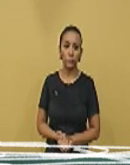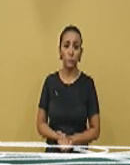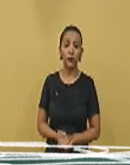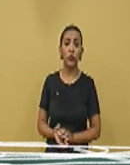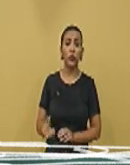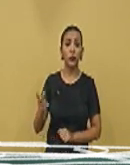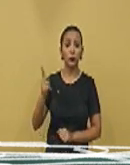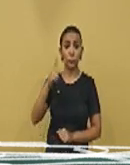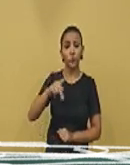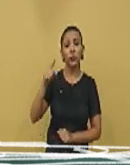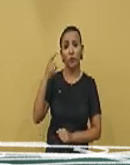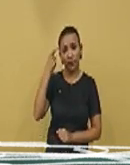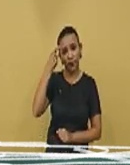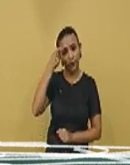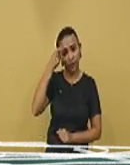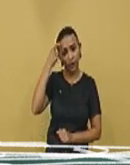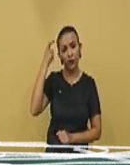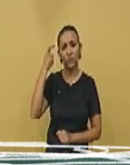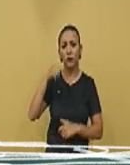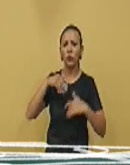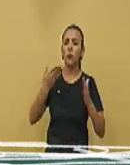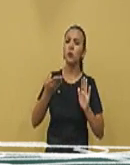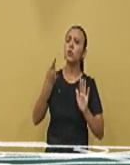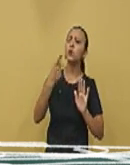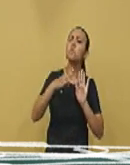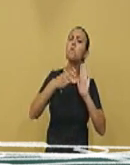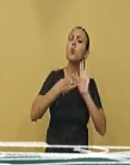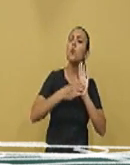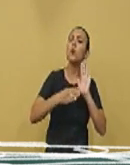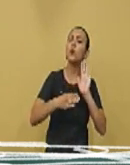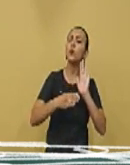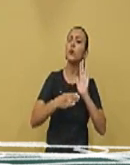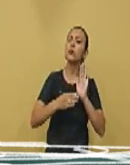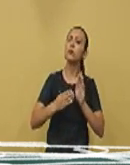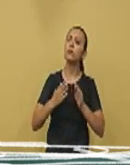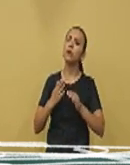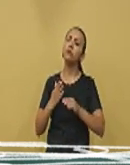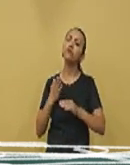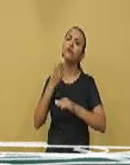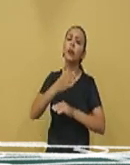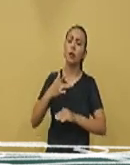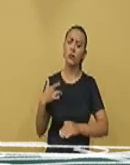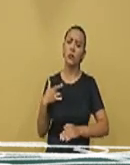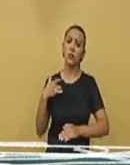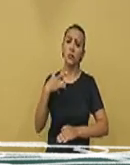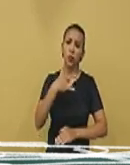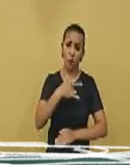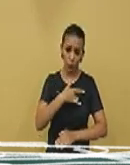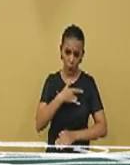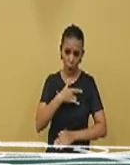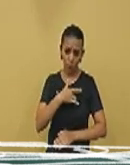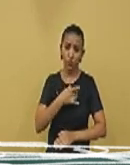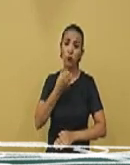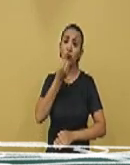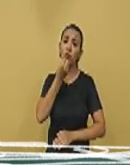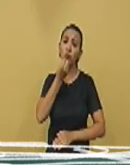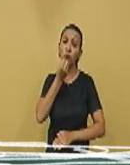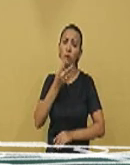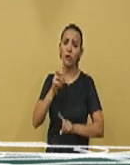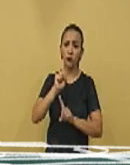Professor Eliane, sim. Quais são suas propostas para promover a saúde e o bem-estar social do servidor na UFGD?